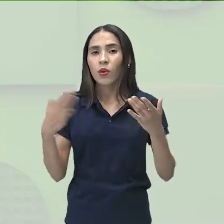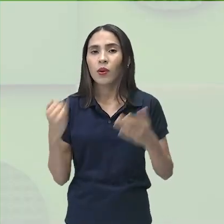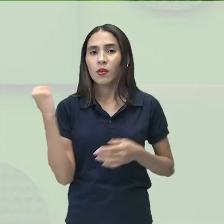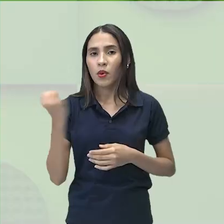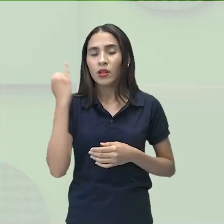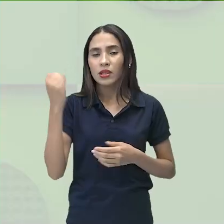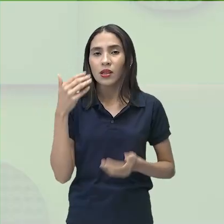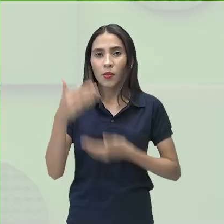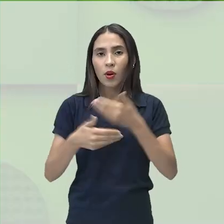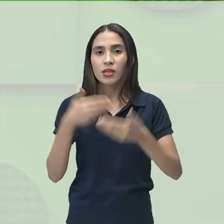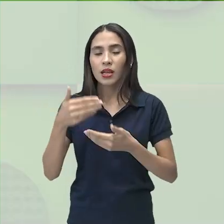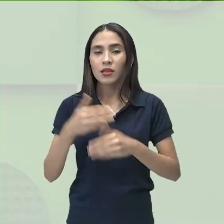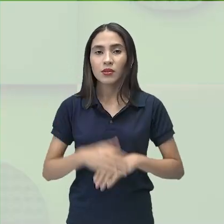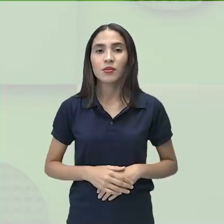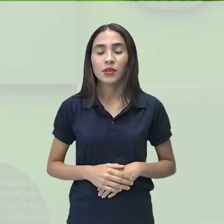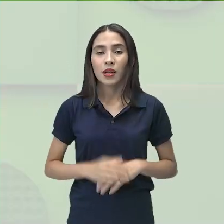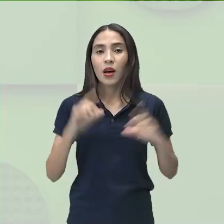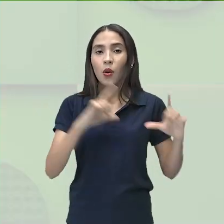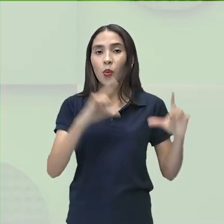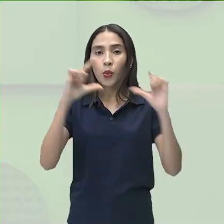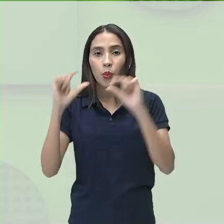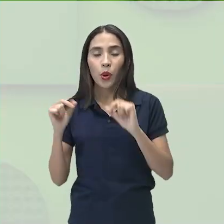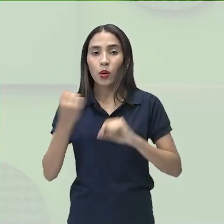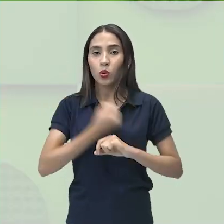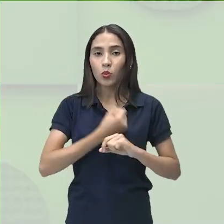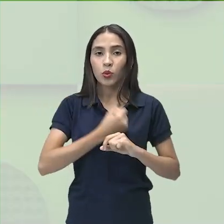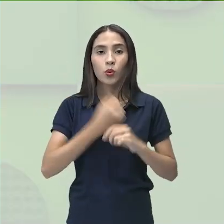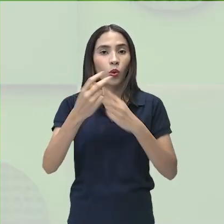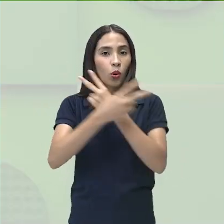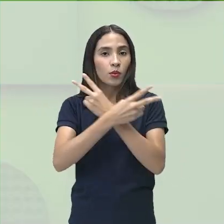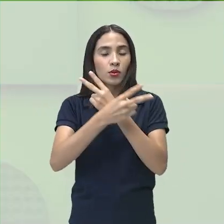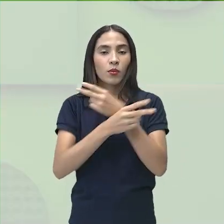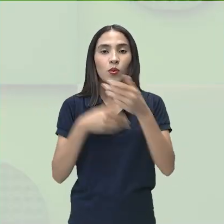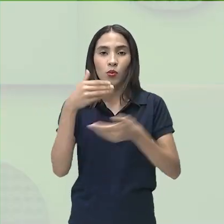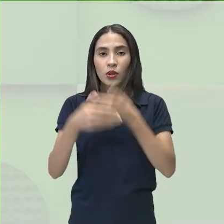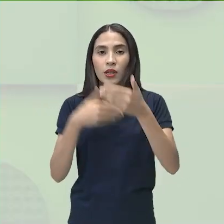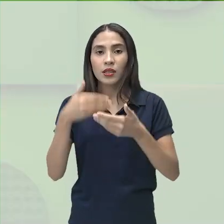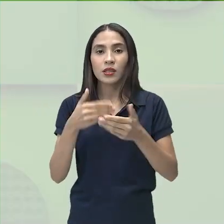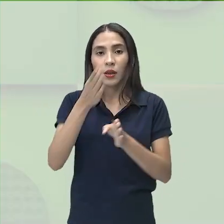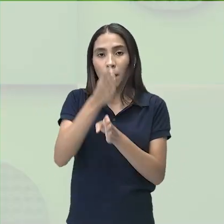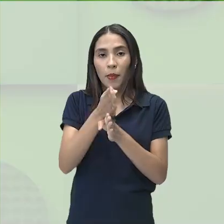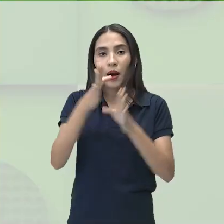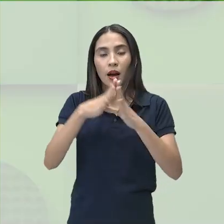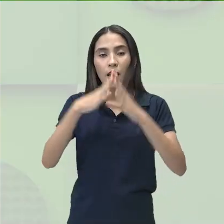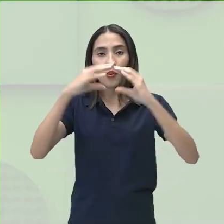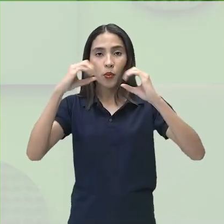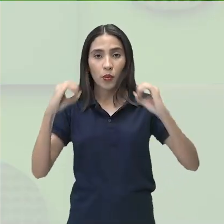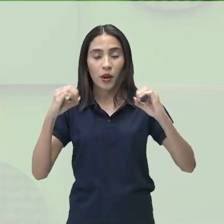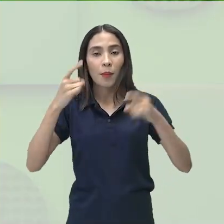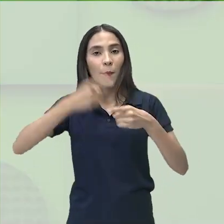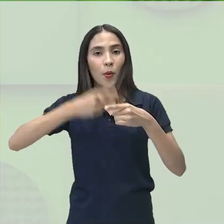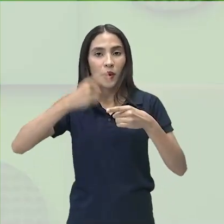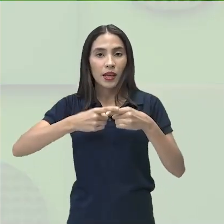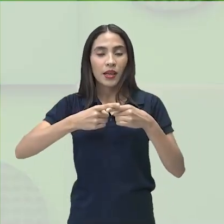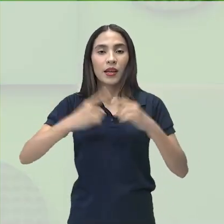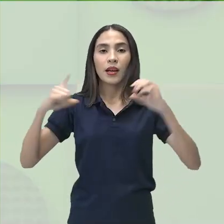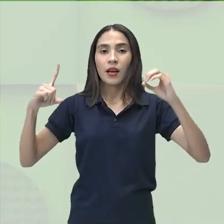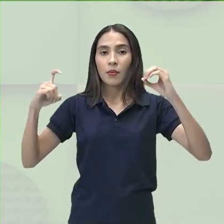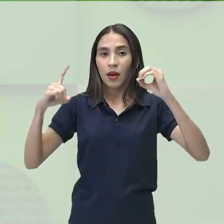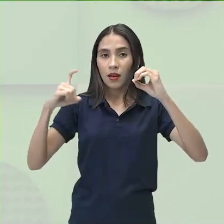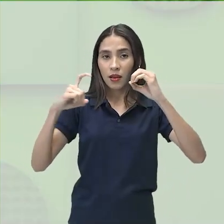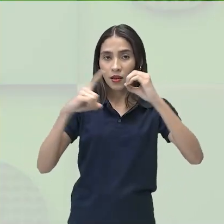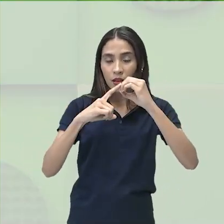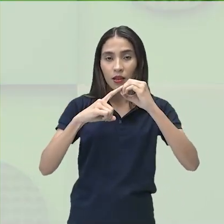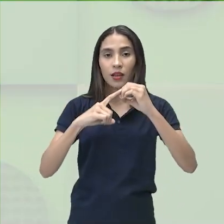importância desse processo de diminuir o número cromossômico durante essa divisão celular? É porque durante a